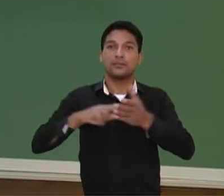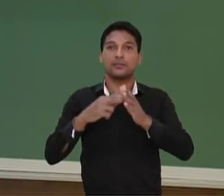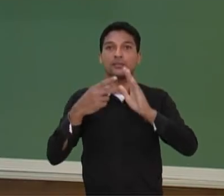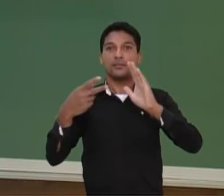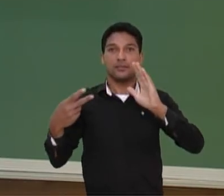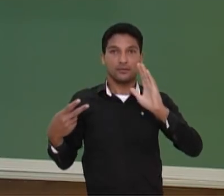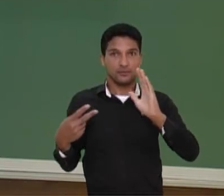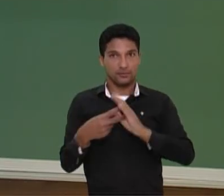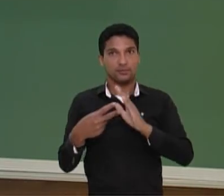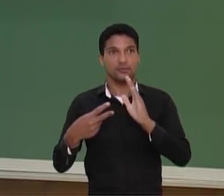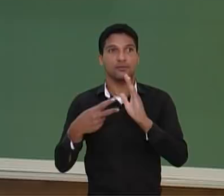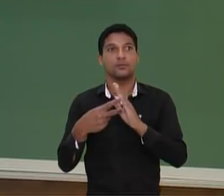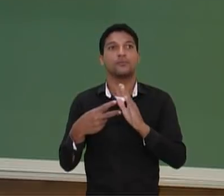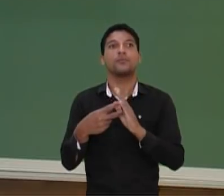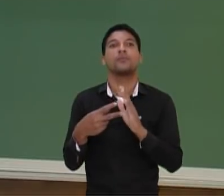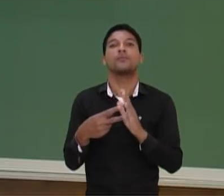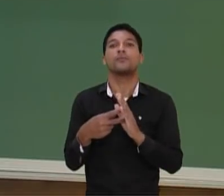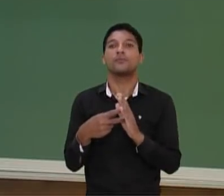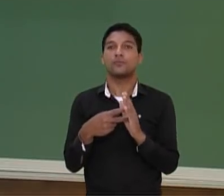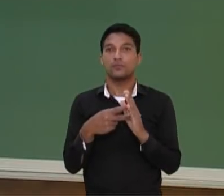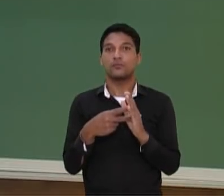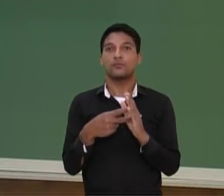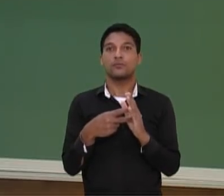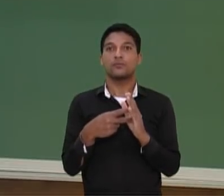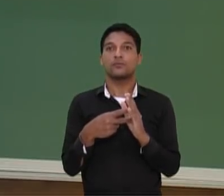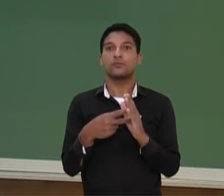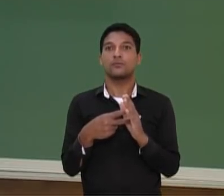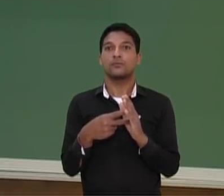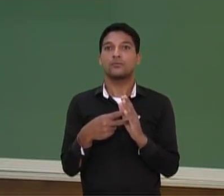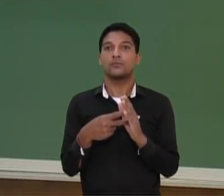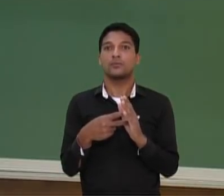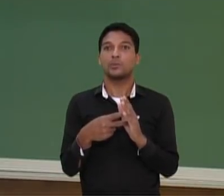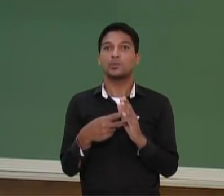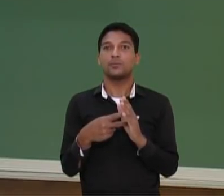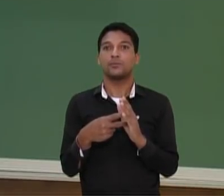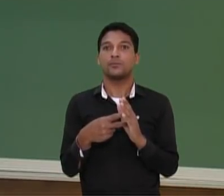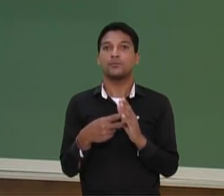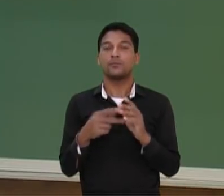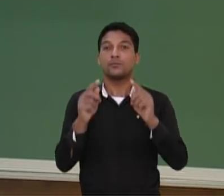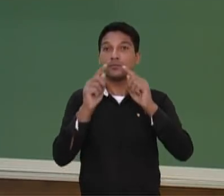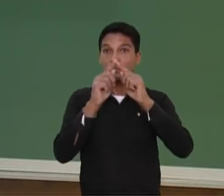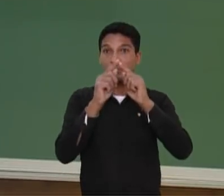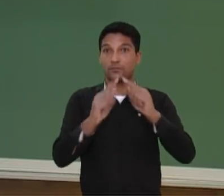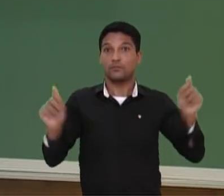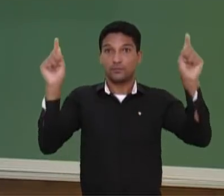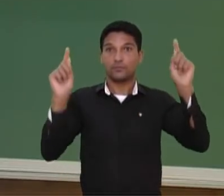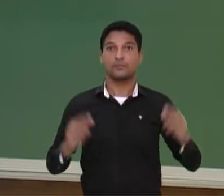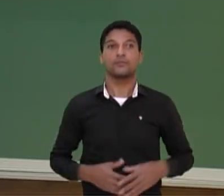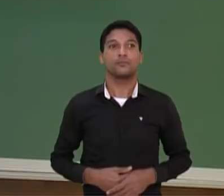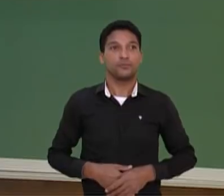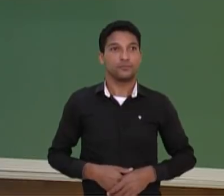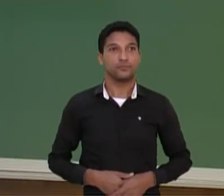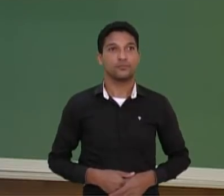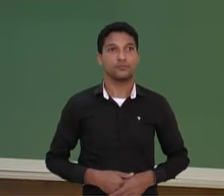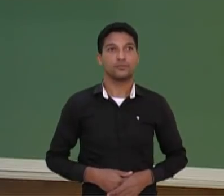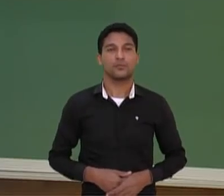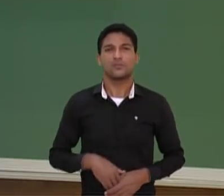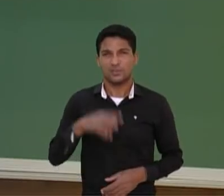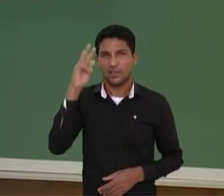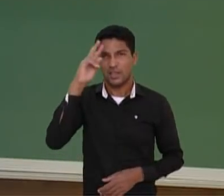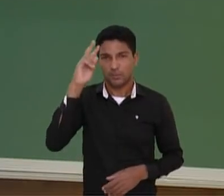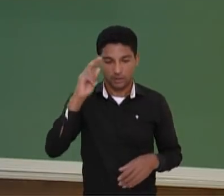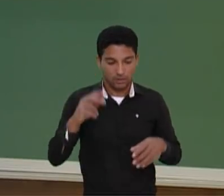Ok? Lembra da interseção com o eixo y? Se era na parte decrescente ou se era na